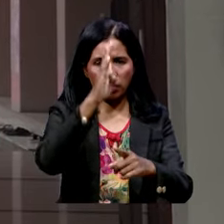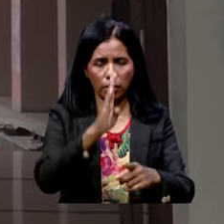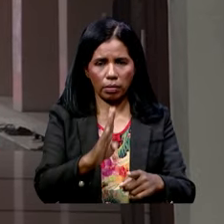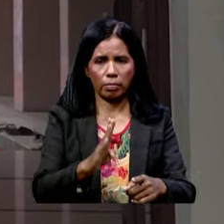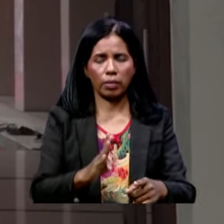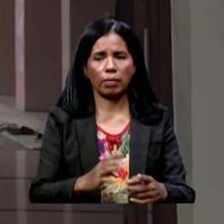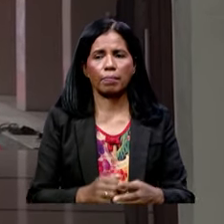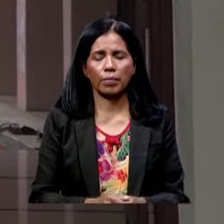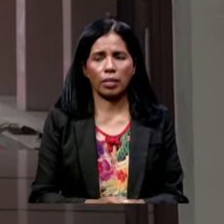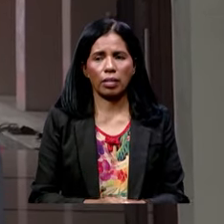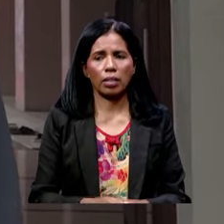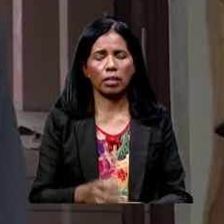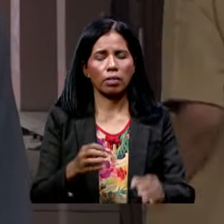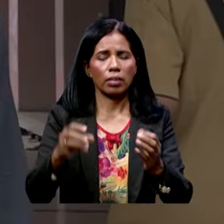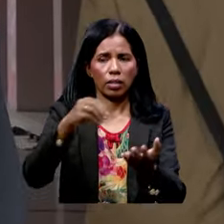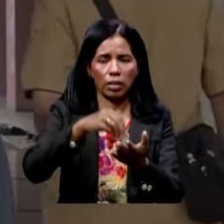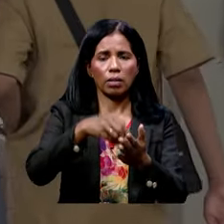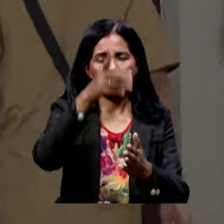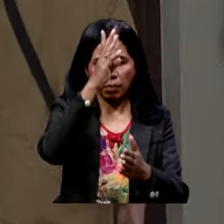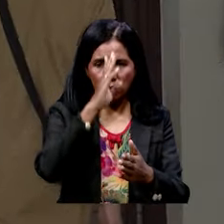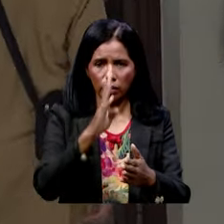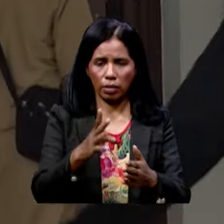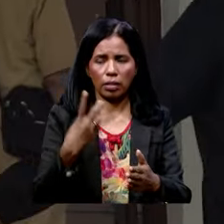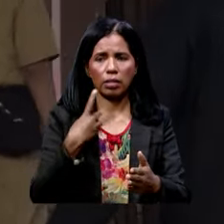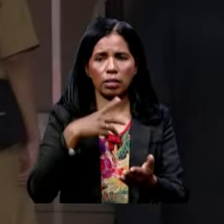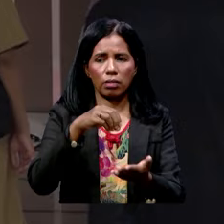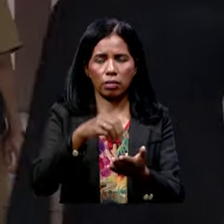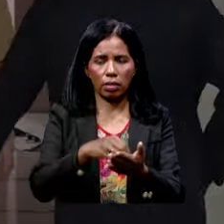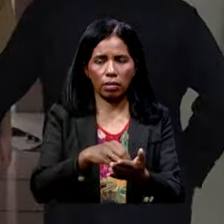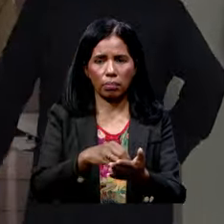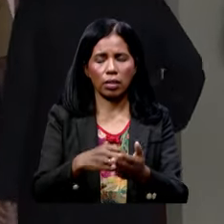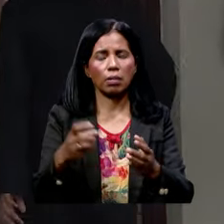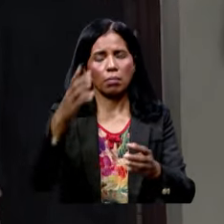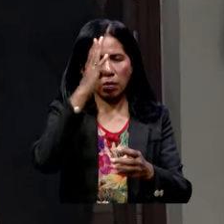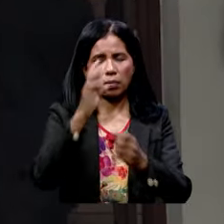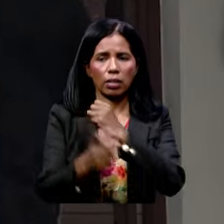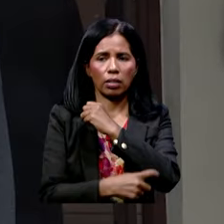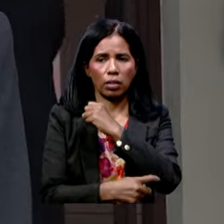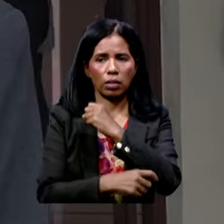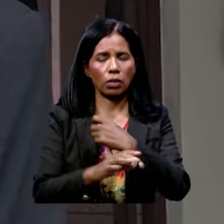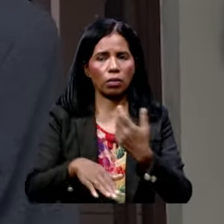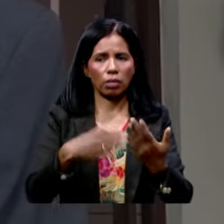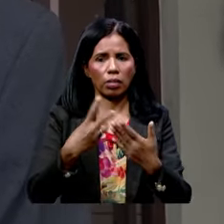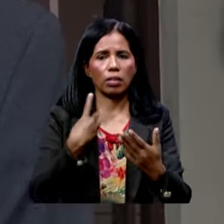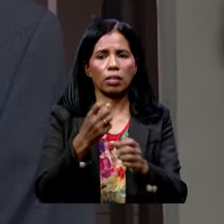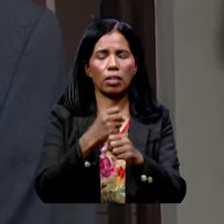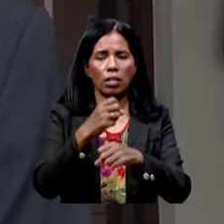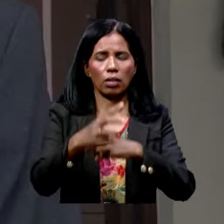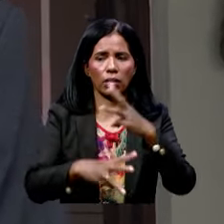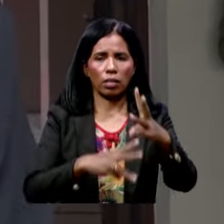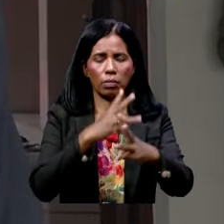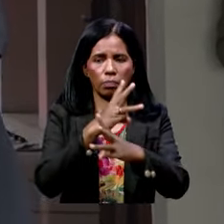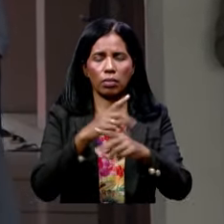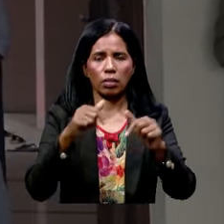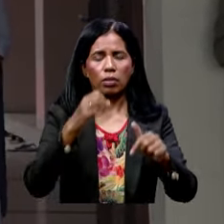nilet. En kwanto ita tau ba na imaromak, ne ita tau ba niya kastigo, katamba buat sinarbe, ka ita halo iha mundo ne,